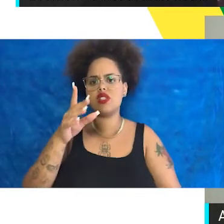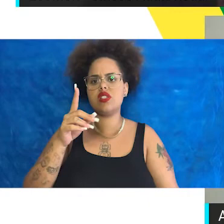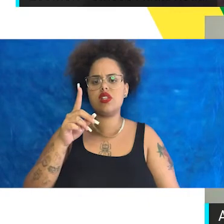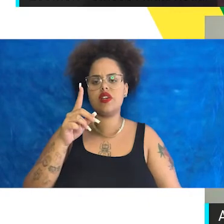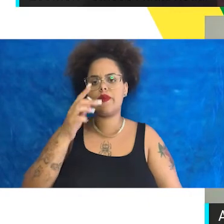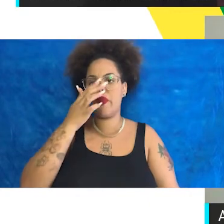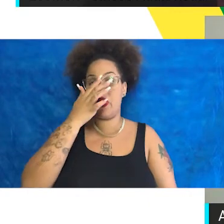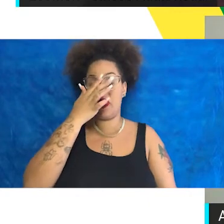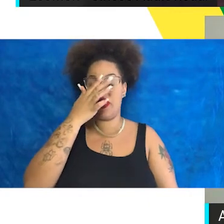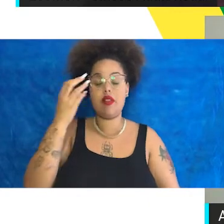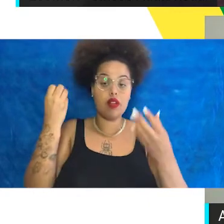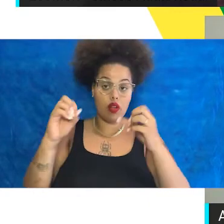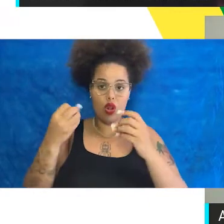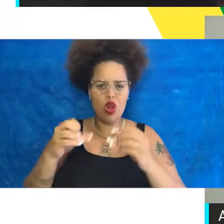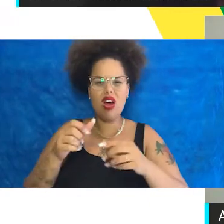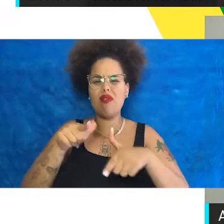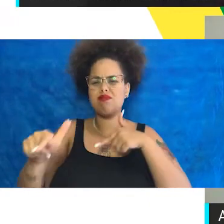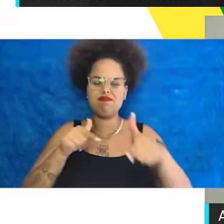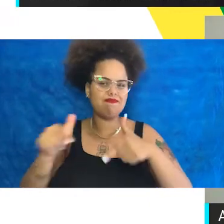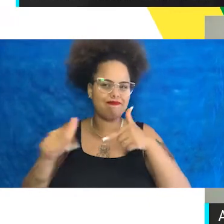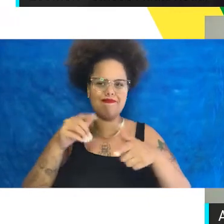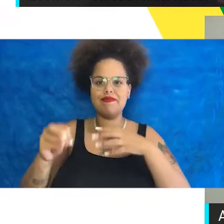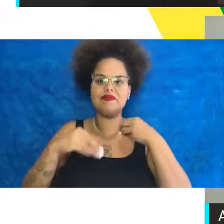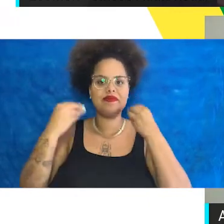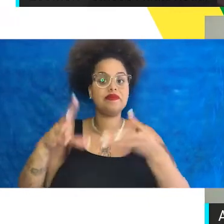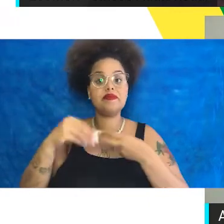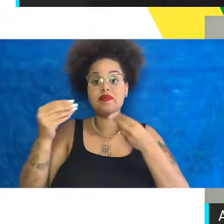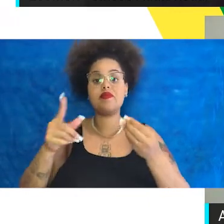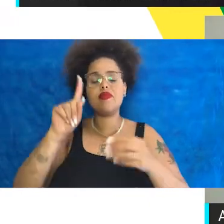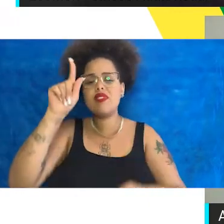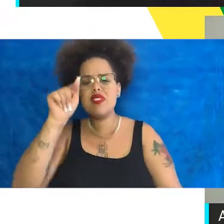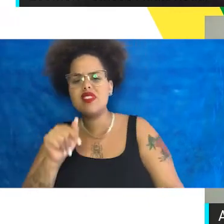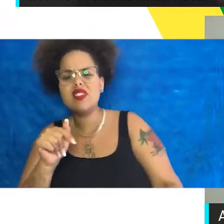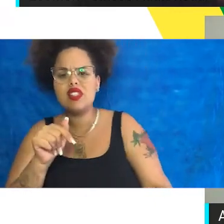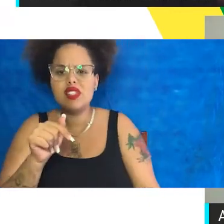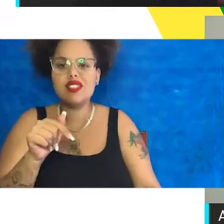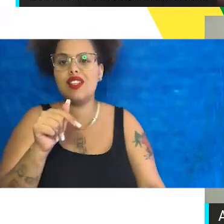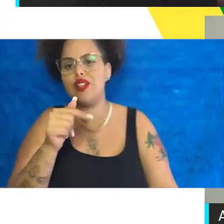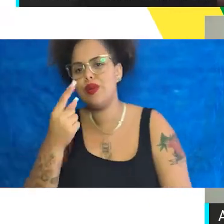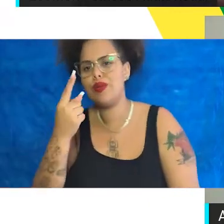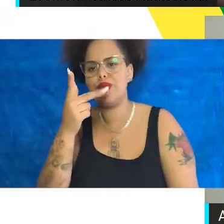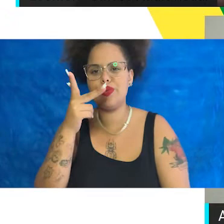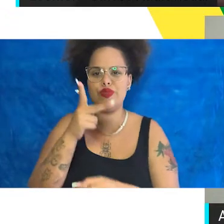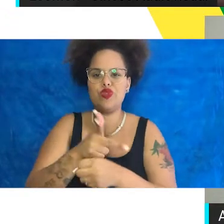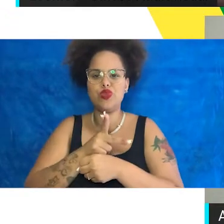de colocarem a mão na massa, de entregarem nem que seja assim, sabe, um vídeo